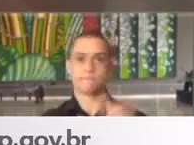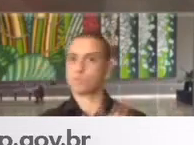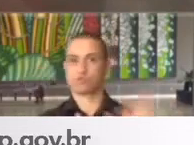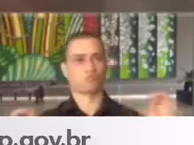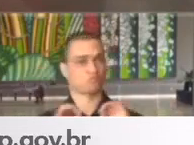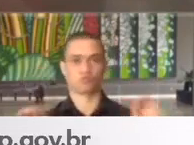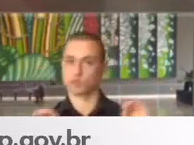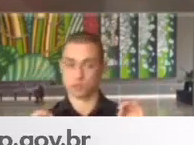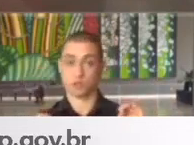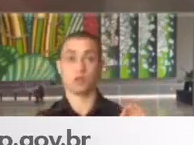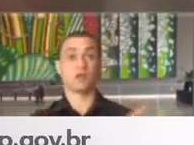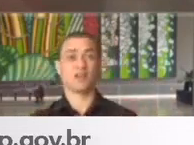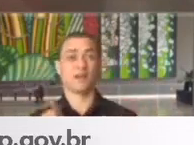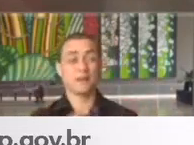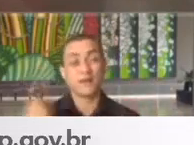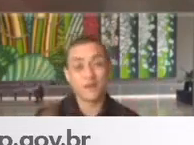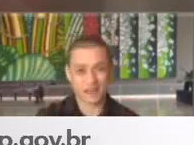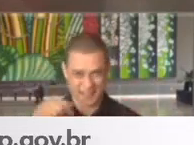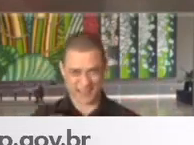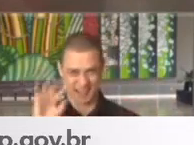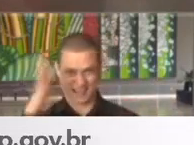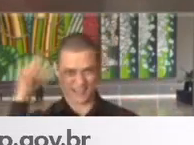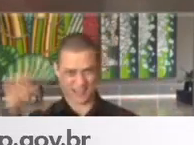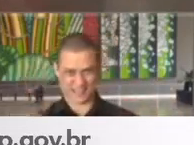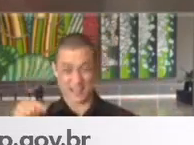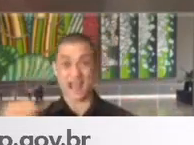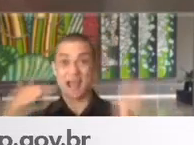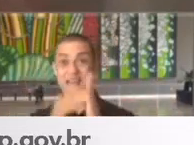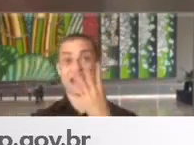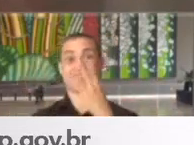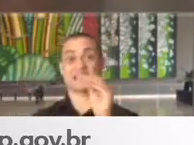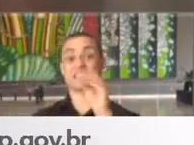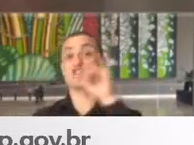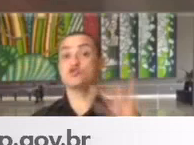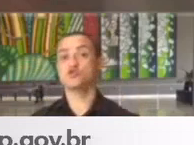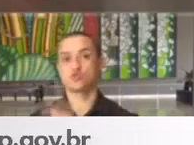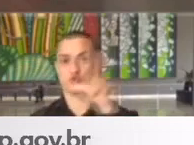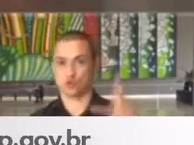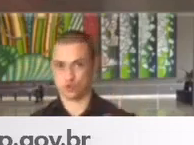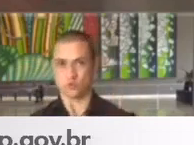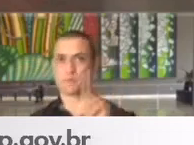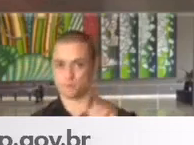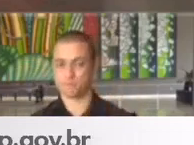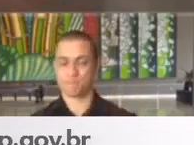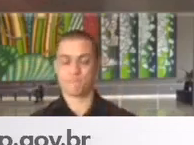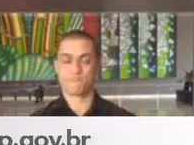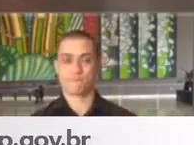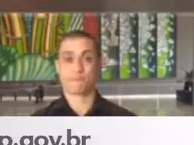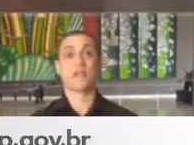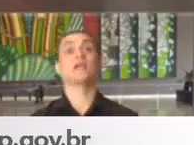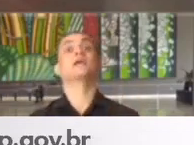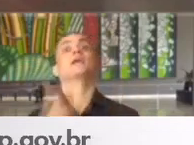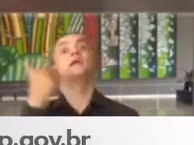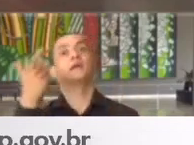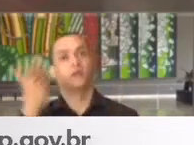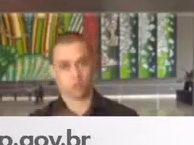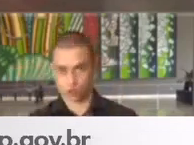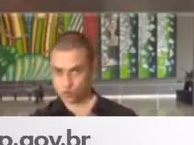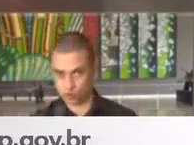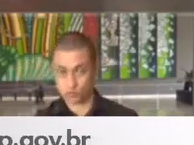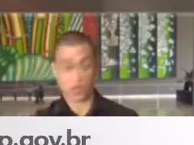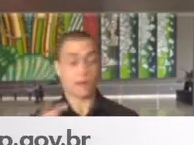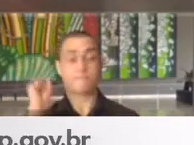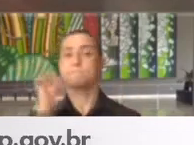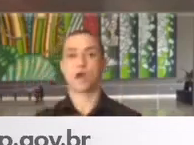empresas, igualmente, neste caso, até 30 de julho deste ano. E, finalmente, suspendemos